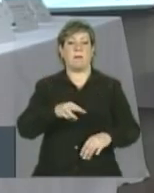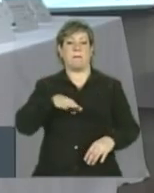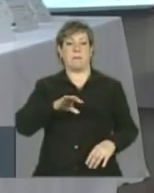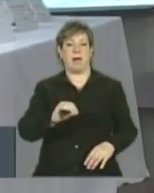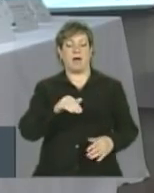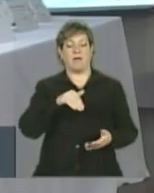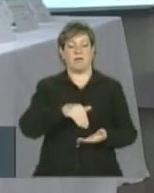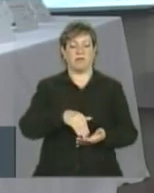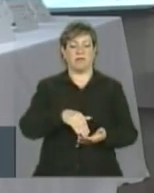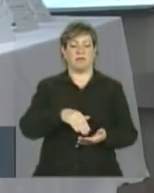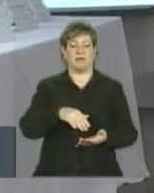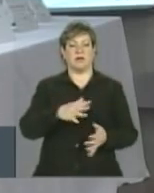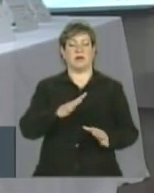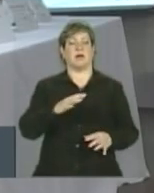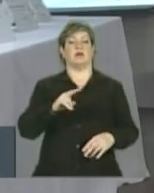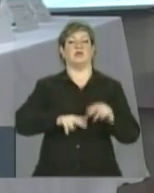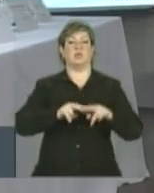junho, a 0,90.